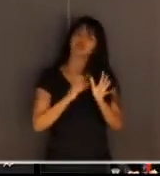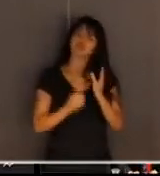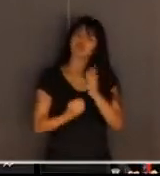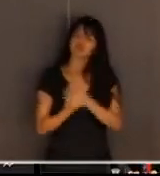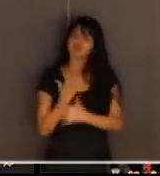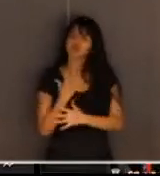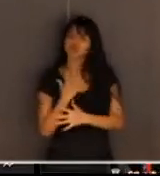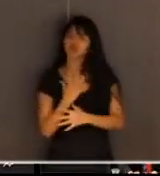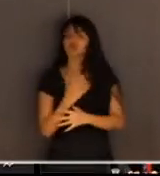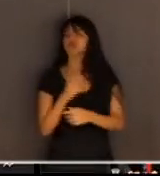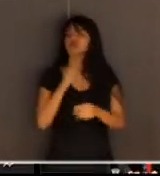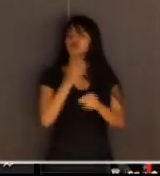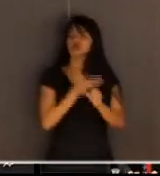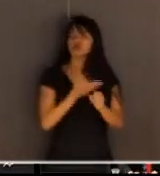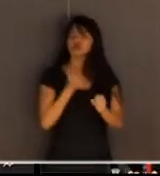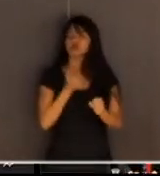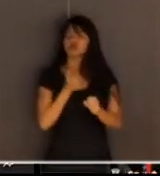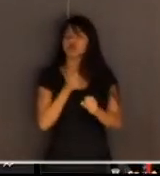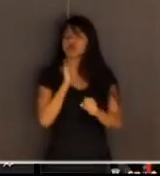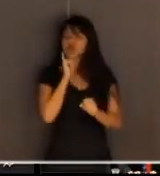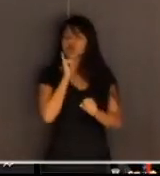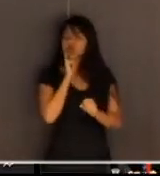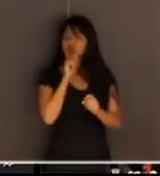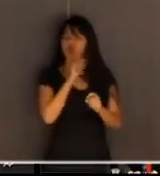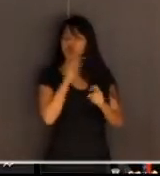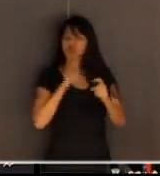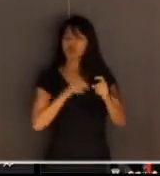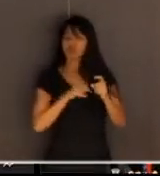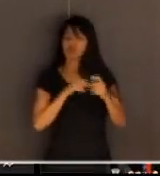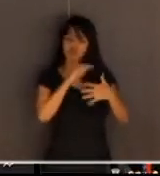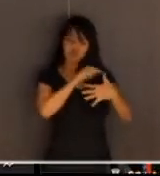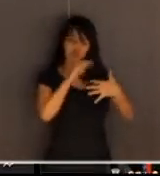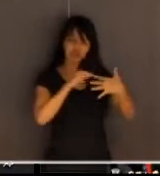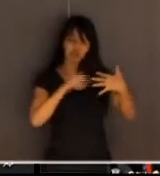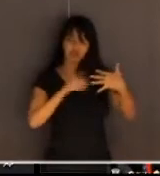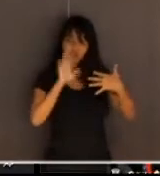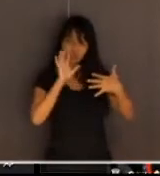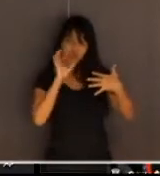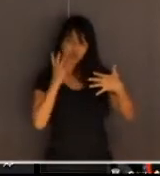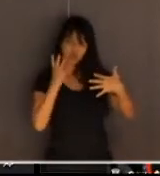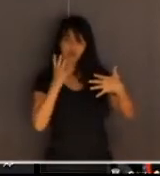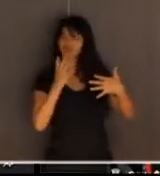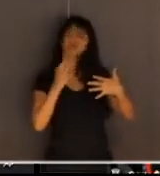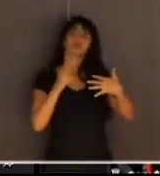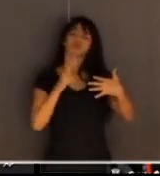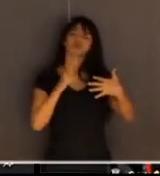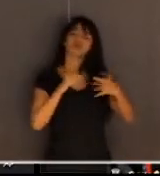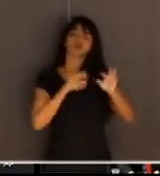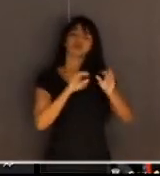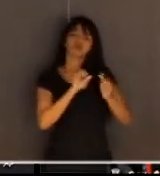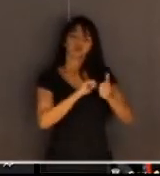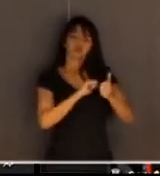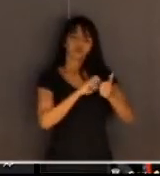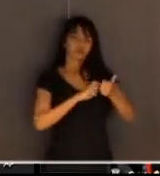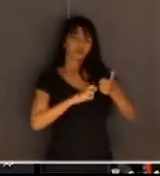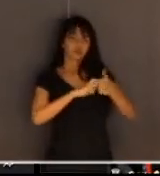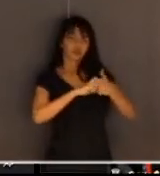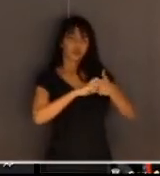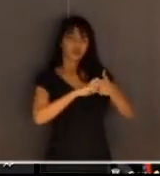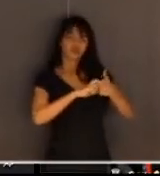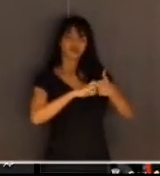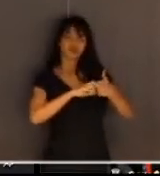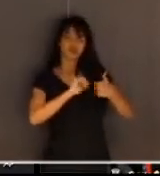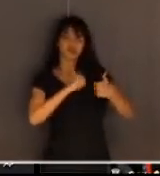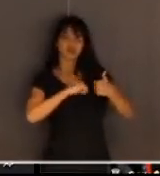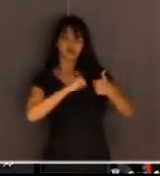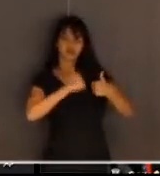suspensão desses efeitos da decisão do tribunal do júri. Um dos